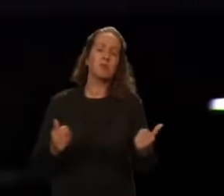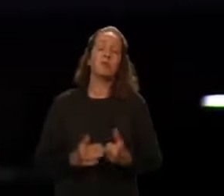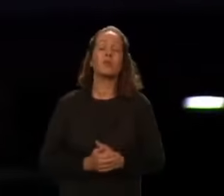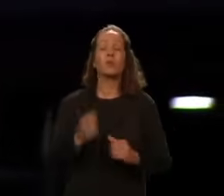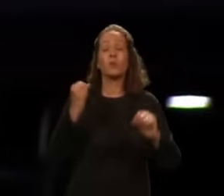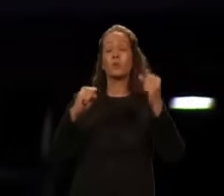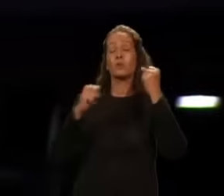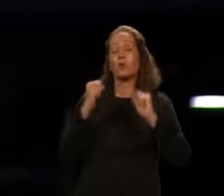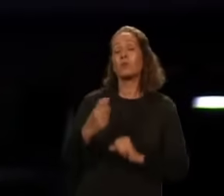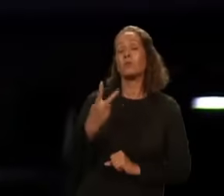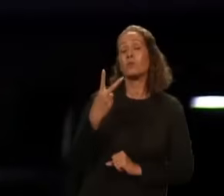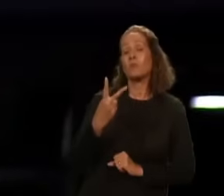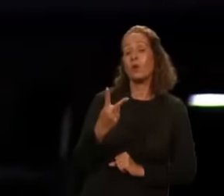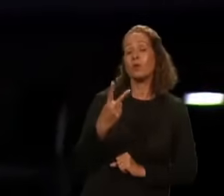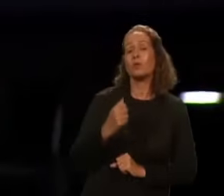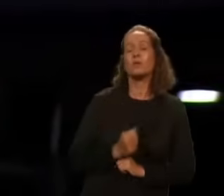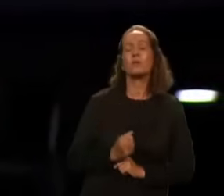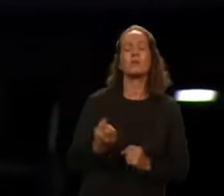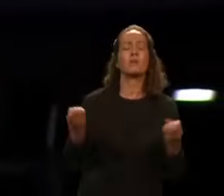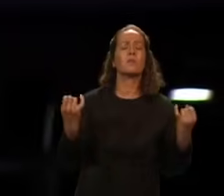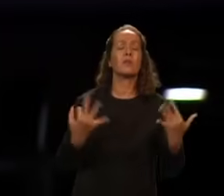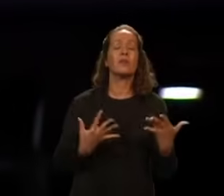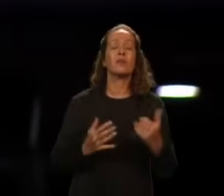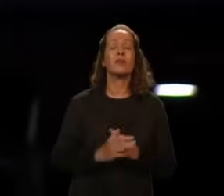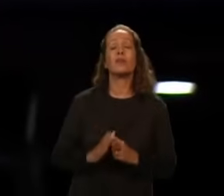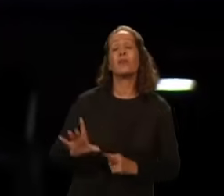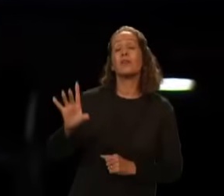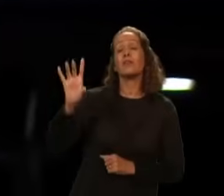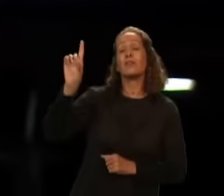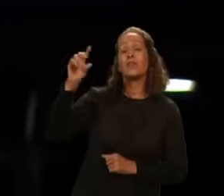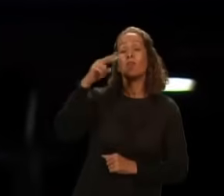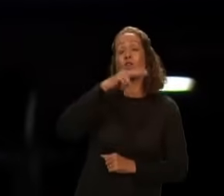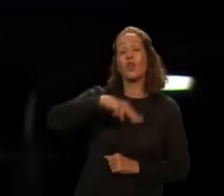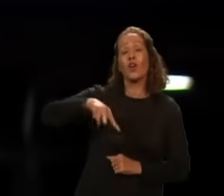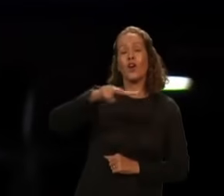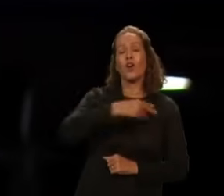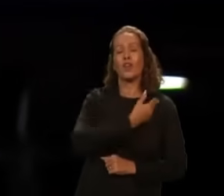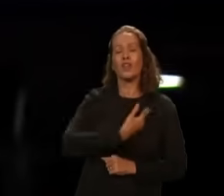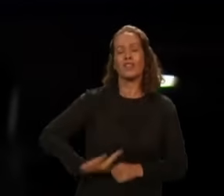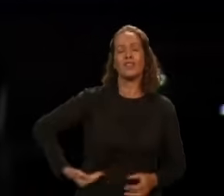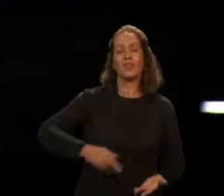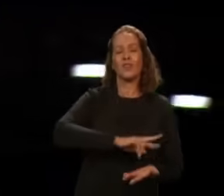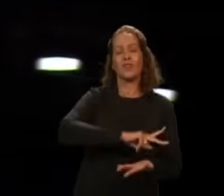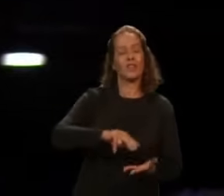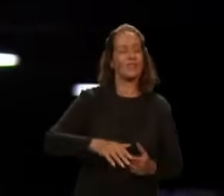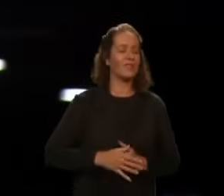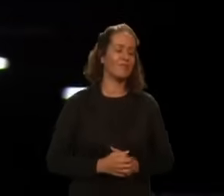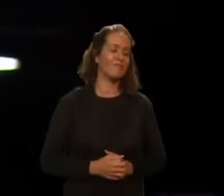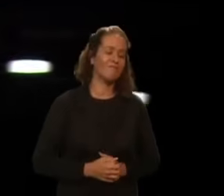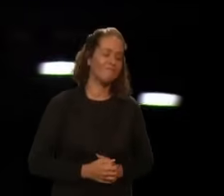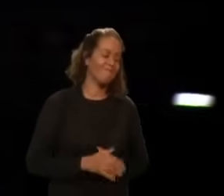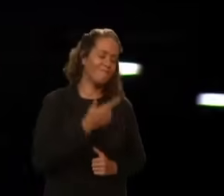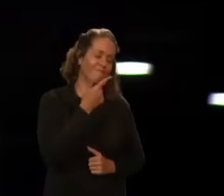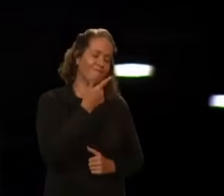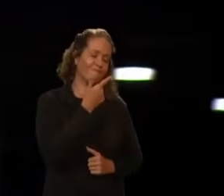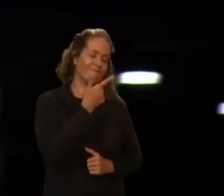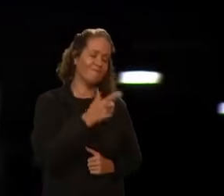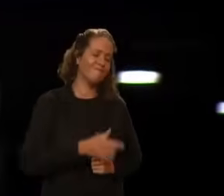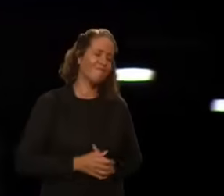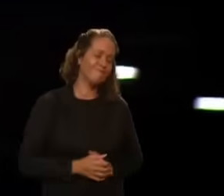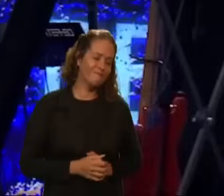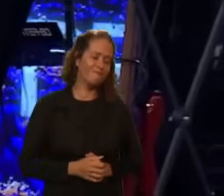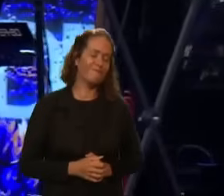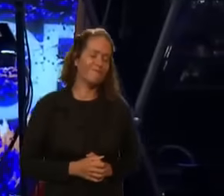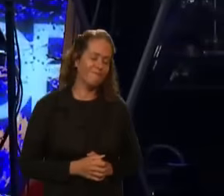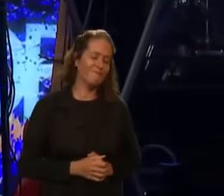2 que ele ri dos governantes. Deus olha para a terra e fala assim: Vladimir Putin. Ali o